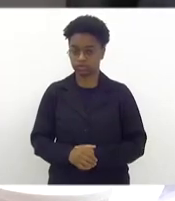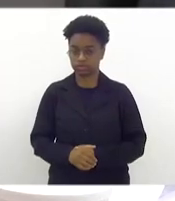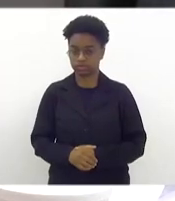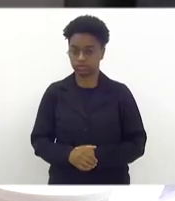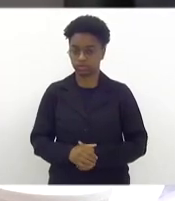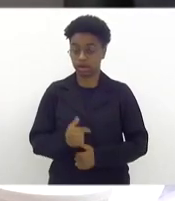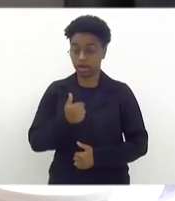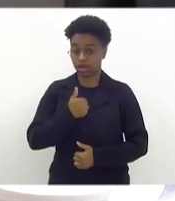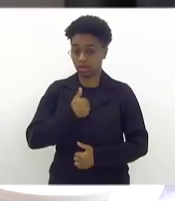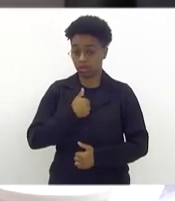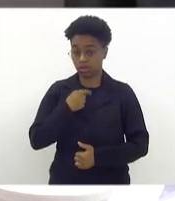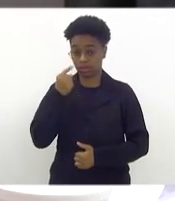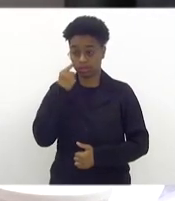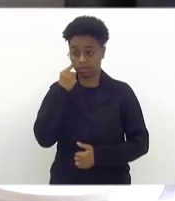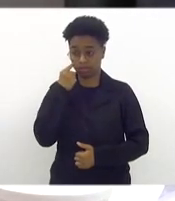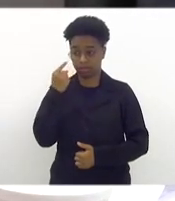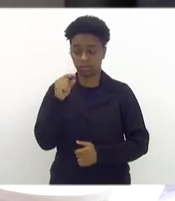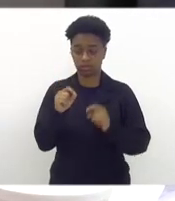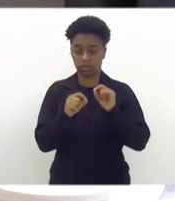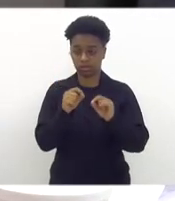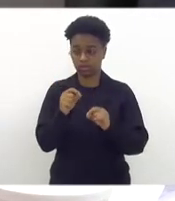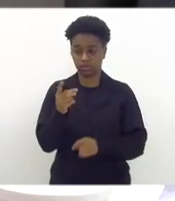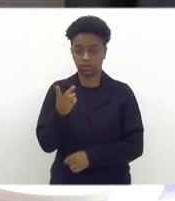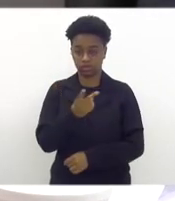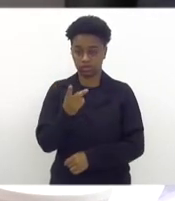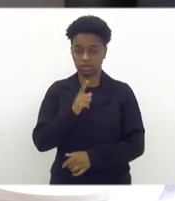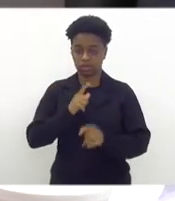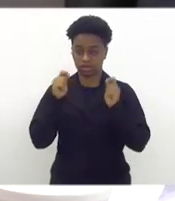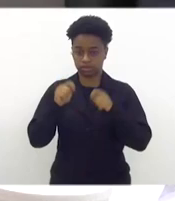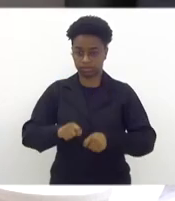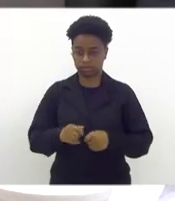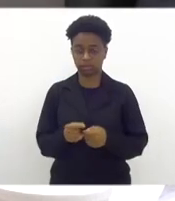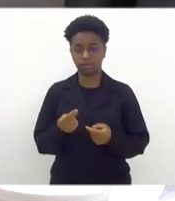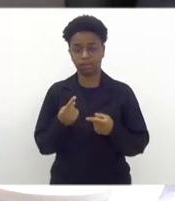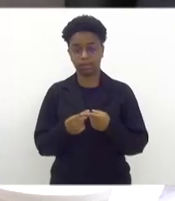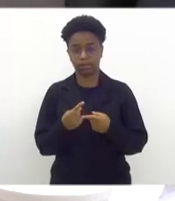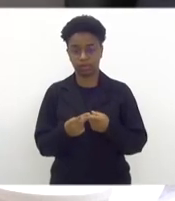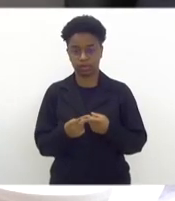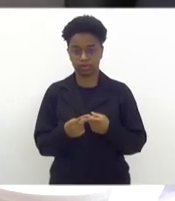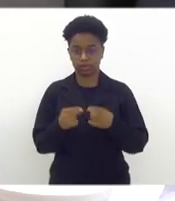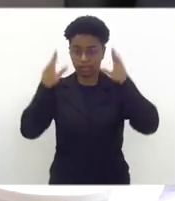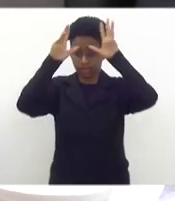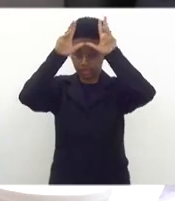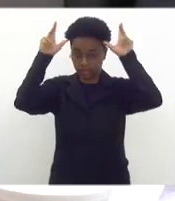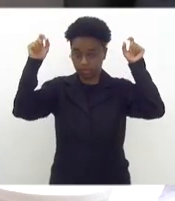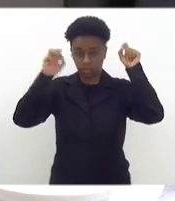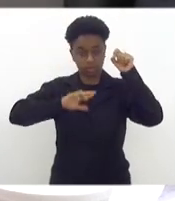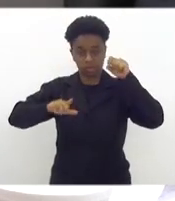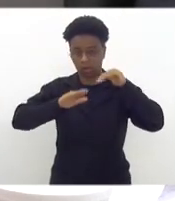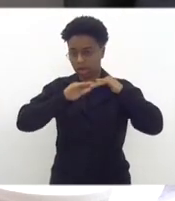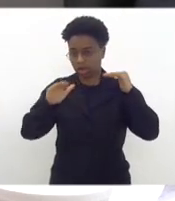particularmente, achava que ambos tinham competência. Perfeito. Porque o tribunal não é